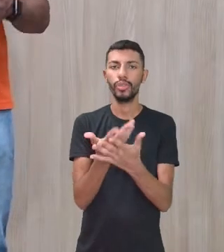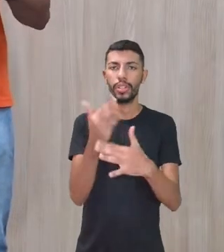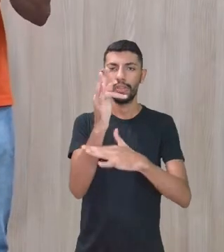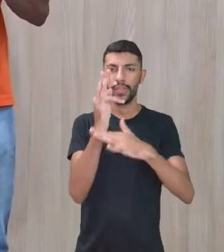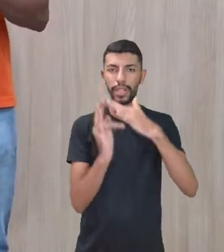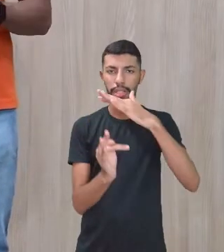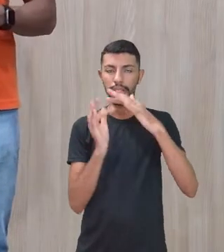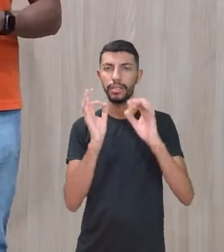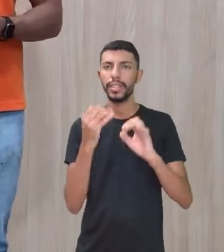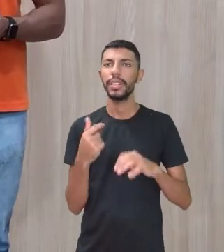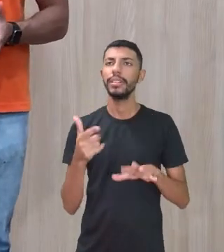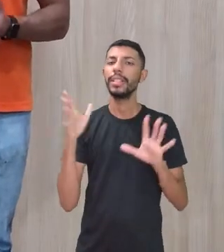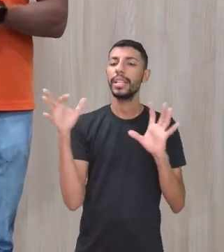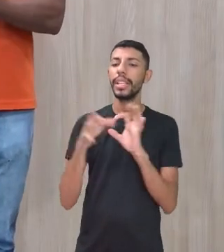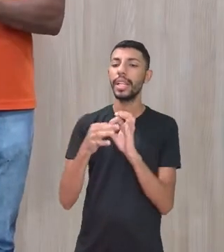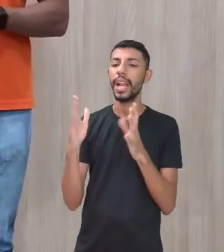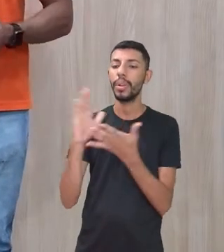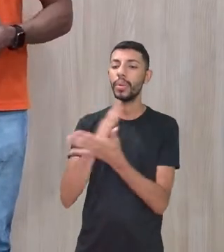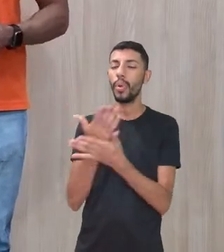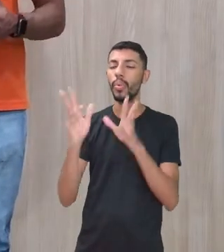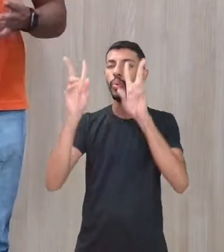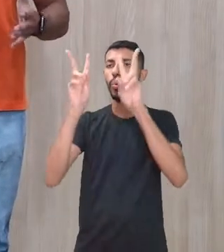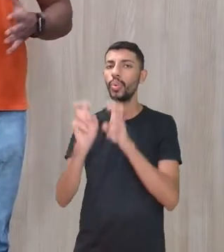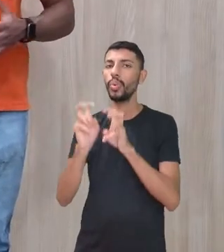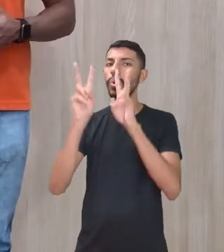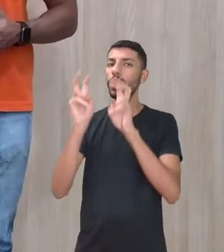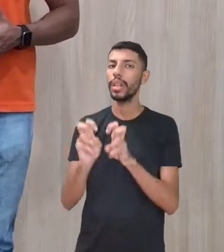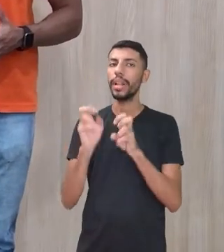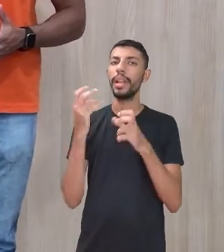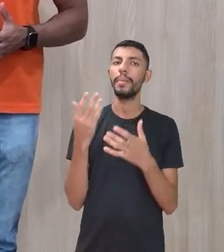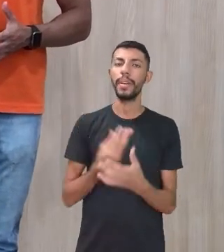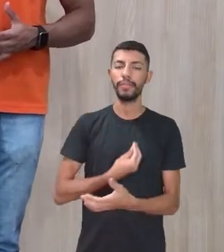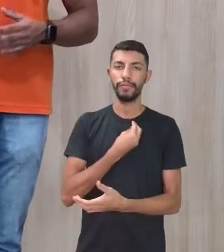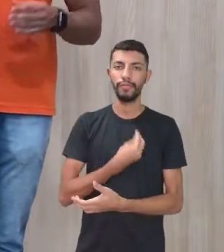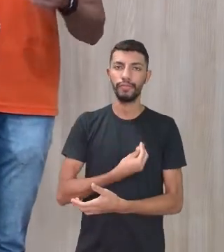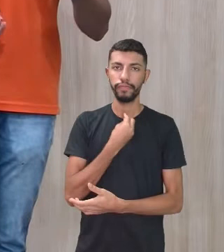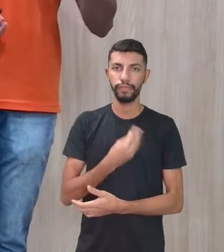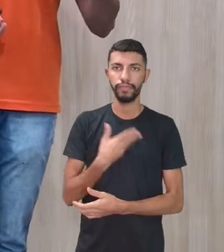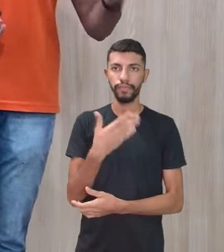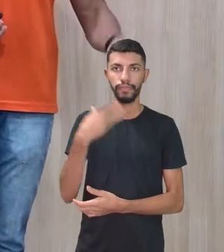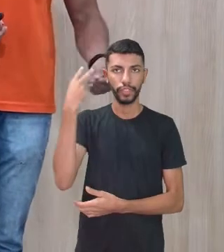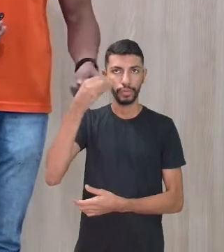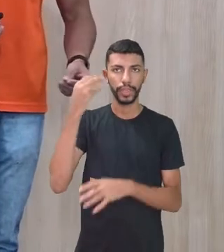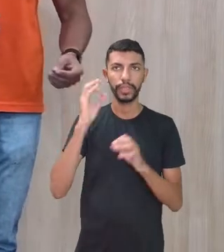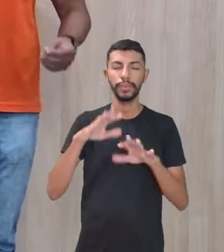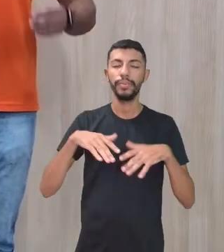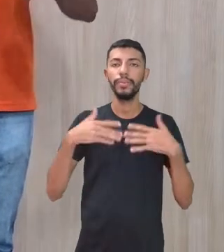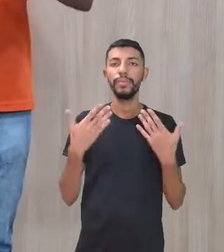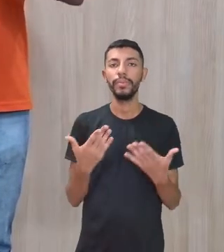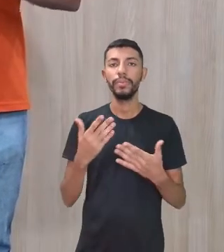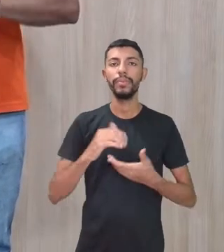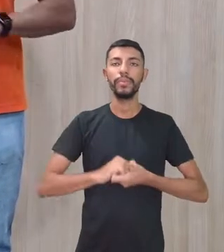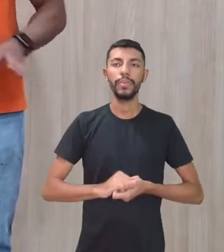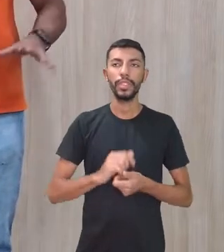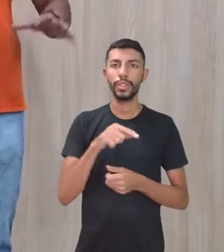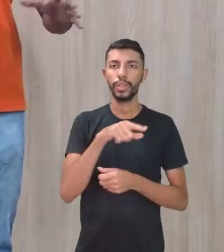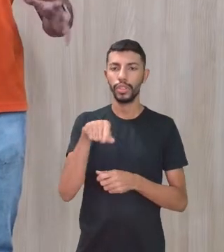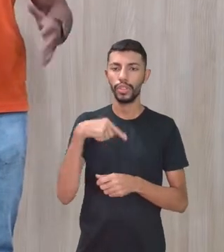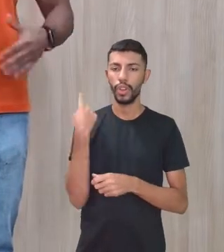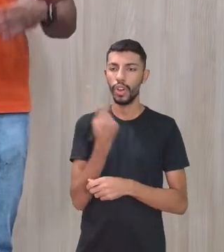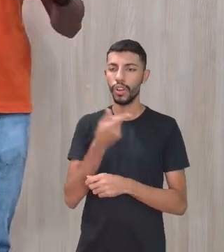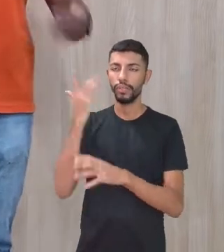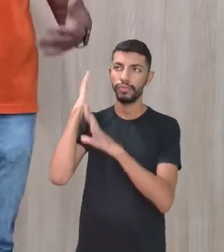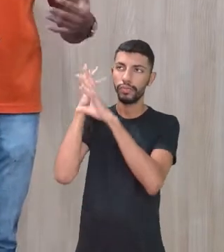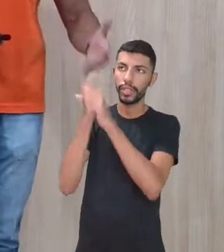fração de acordo com alguma temática que for vivenciada. Então, você viu aí, a gente fez uma revisão na aula